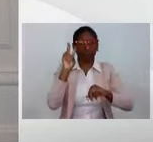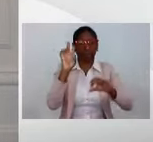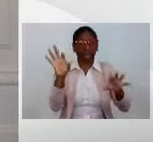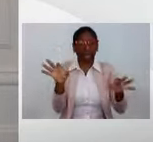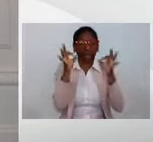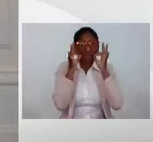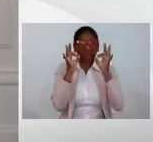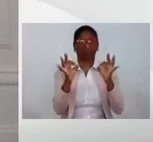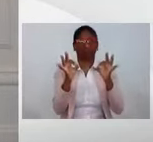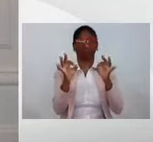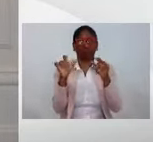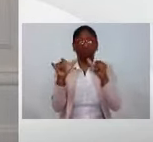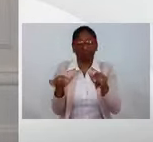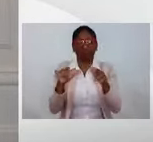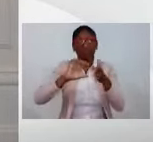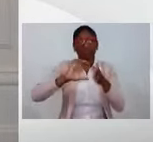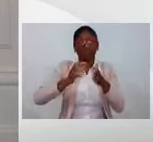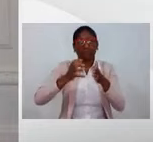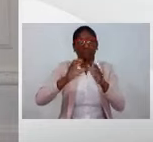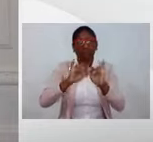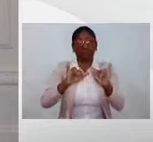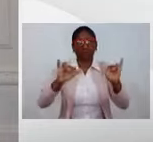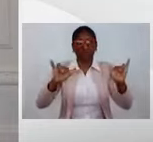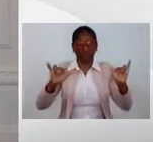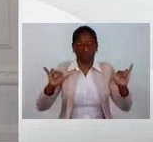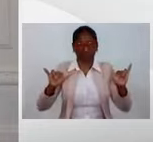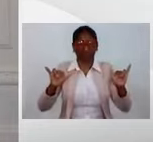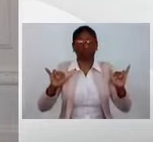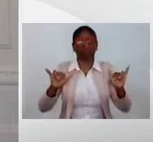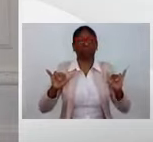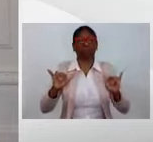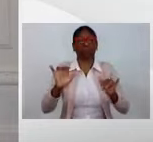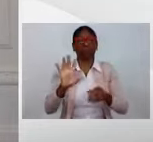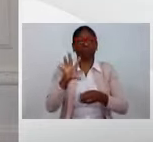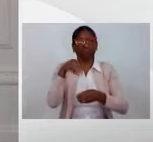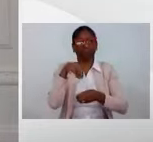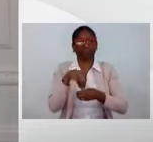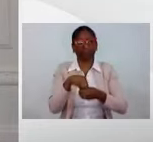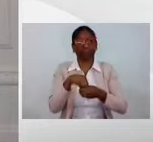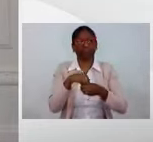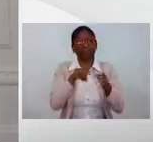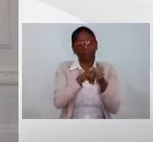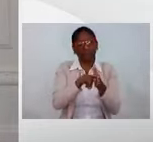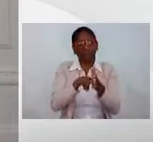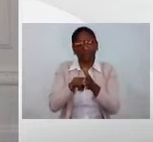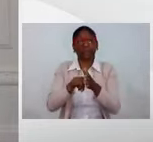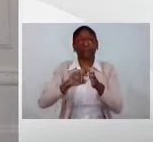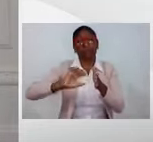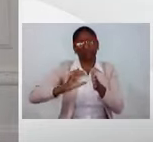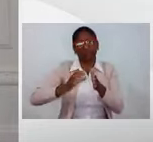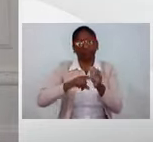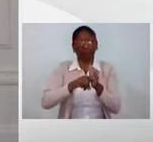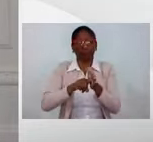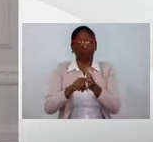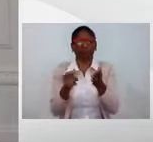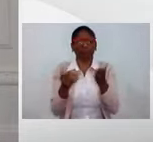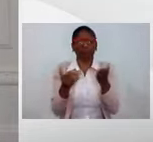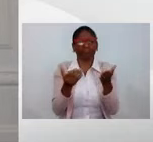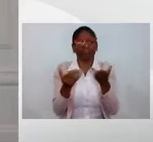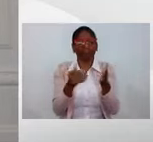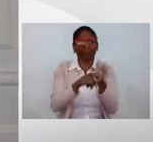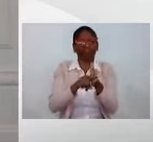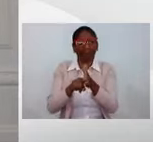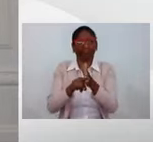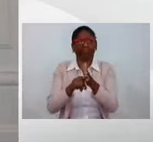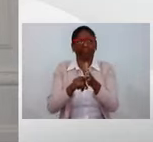atenção para os dados, para as informações que estão nos nossos estudos, nas nossas análises de estatísticas do Estado em